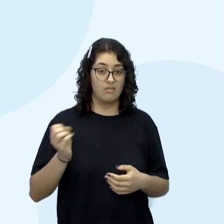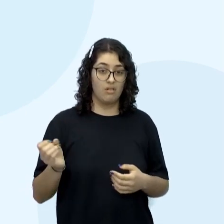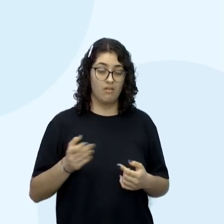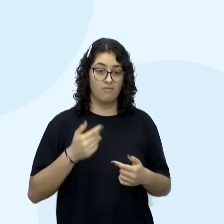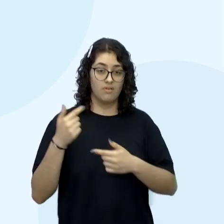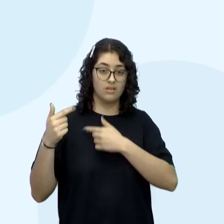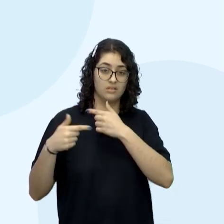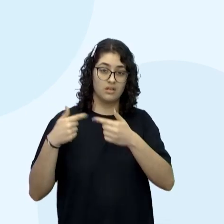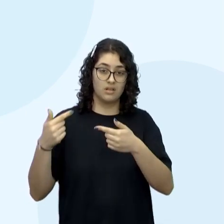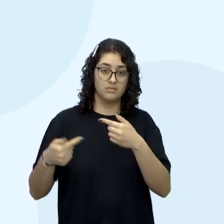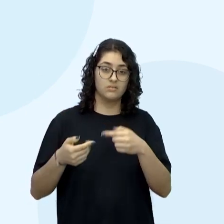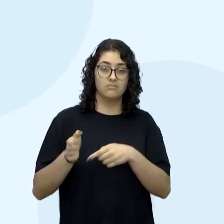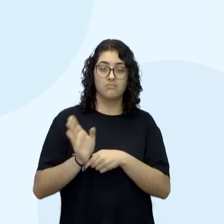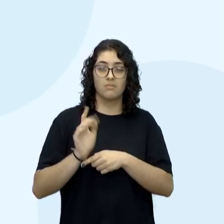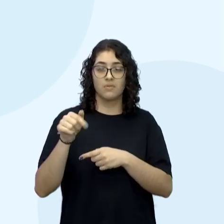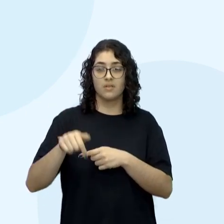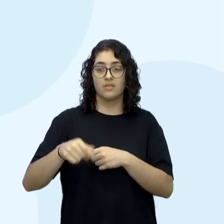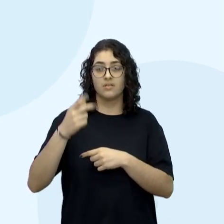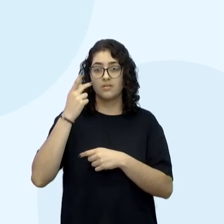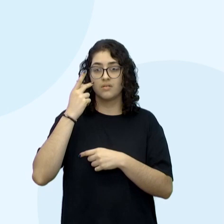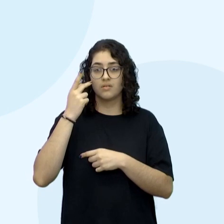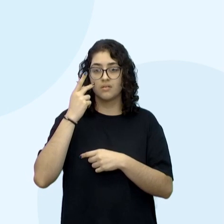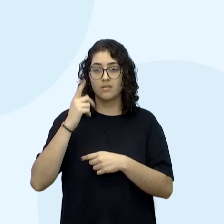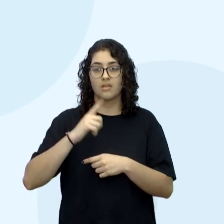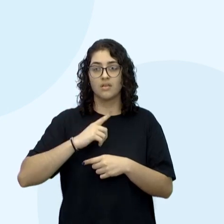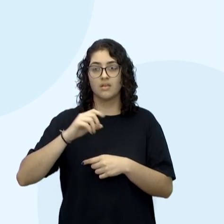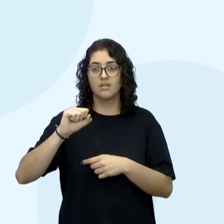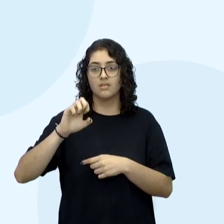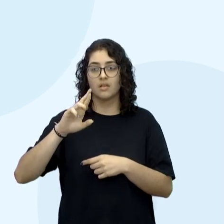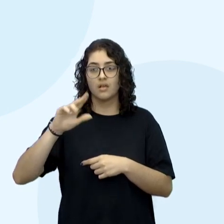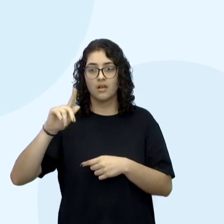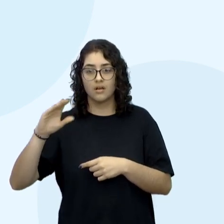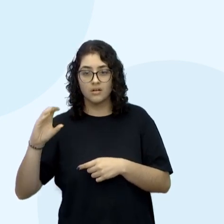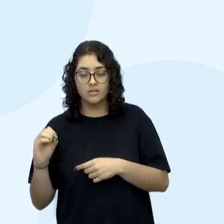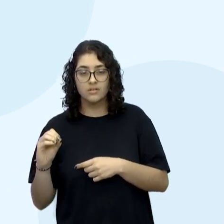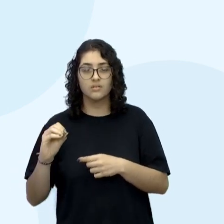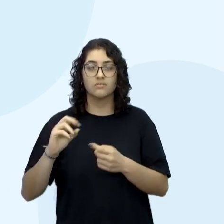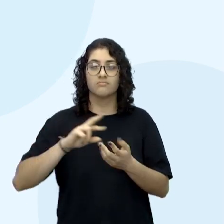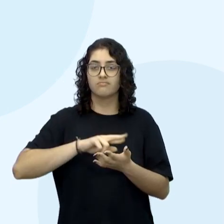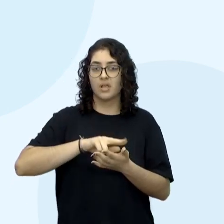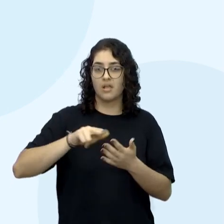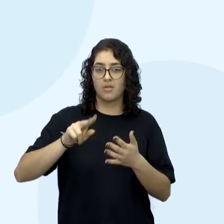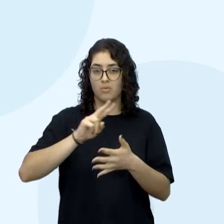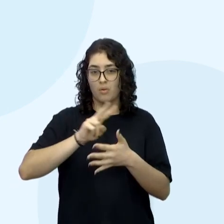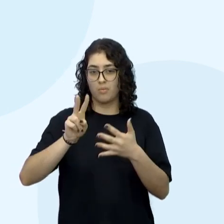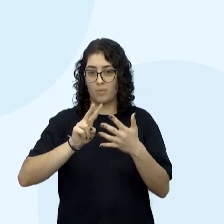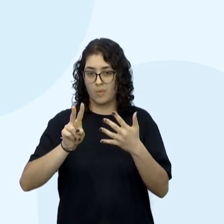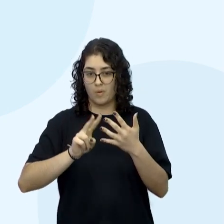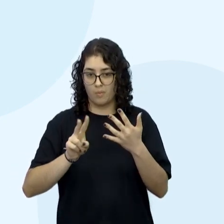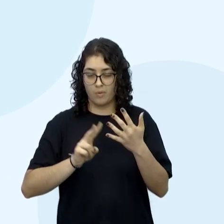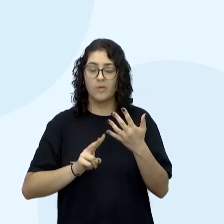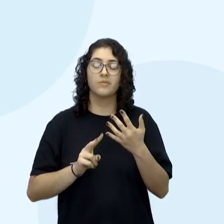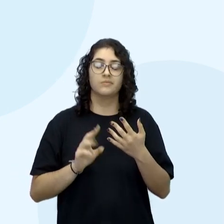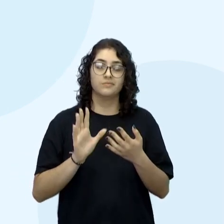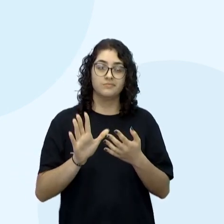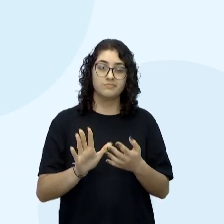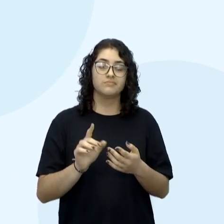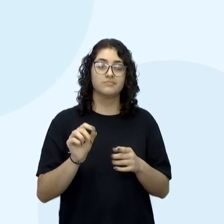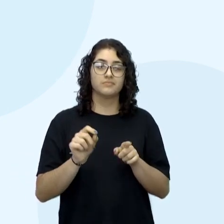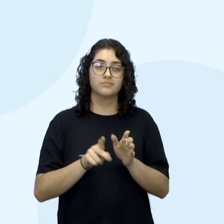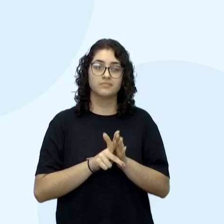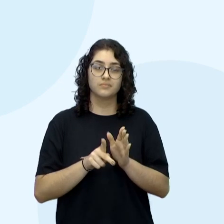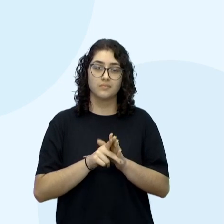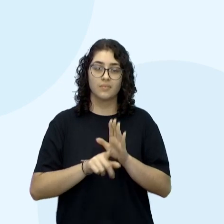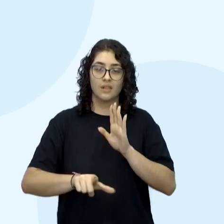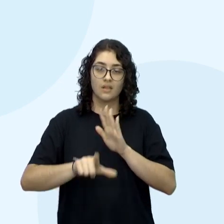de cineastas em São Paulo, no qual se destacam Sérgio Bianchi, Hermano Pena, Sérgio Toledo, André Clossel, graças à lei do